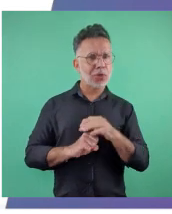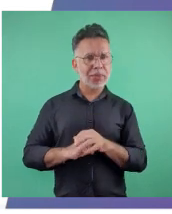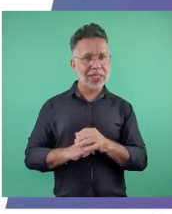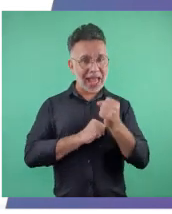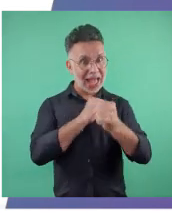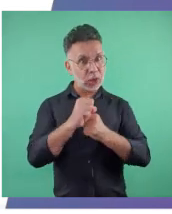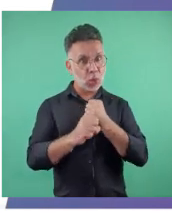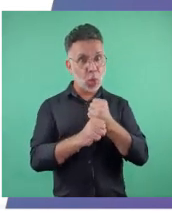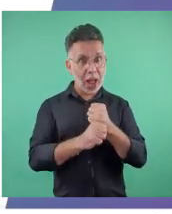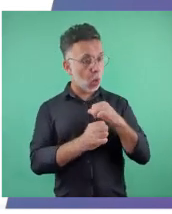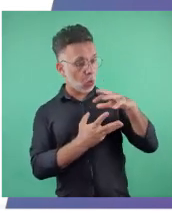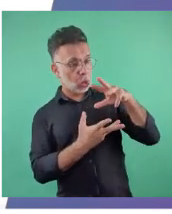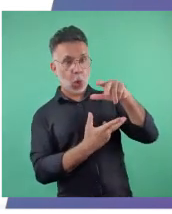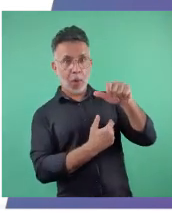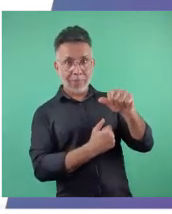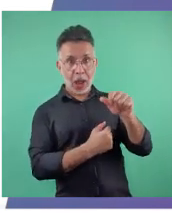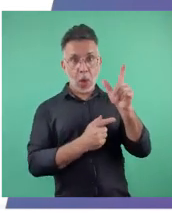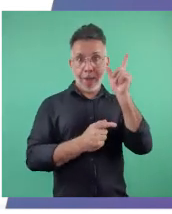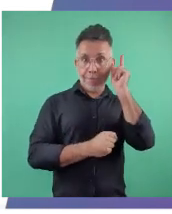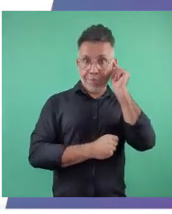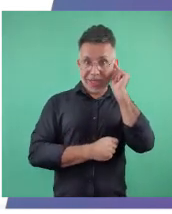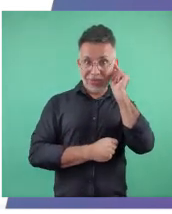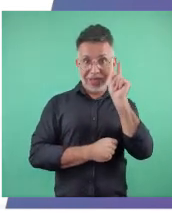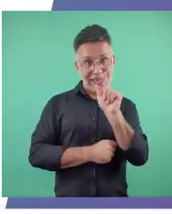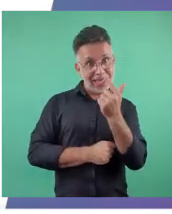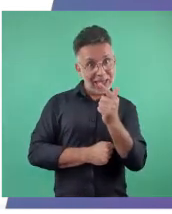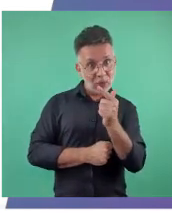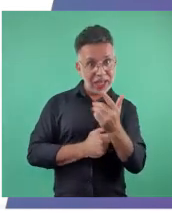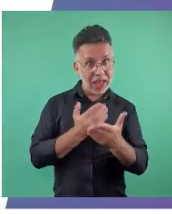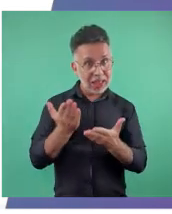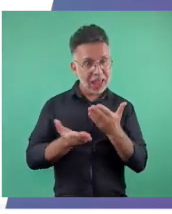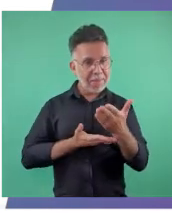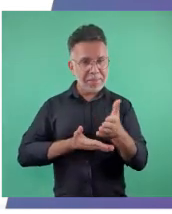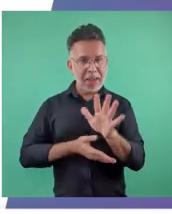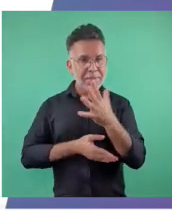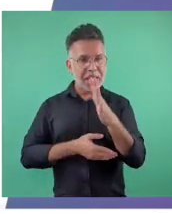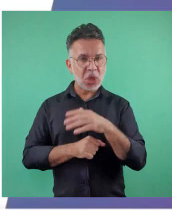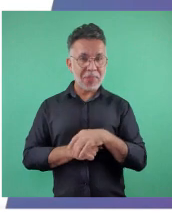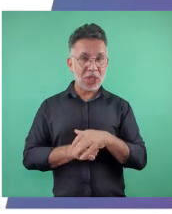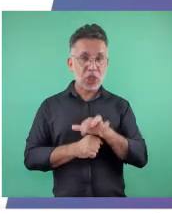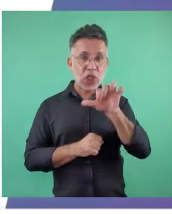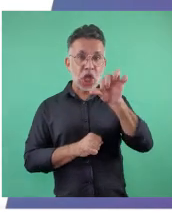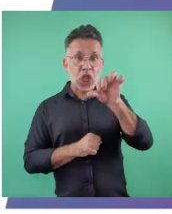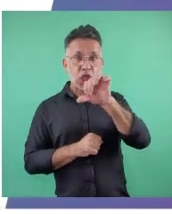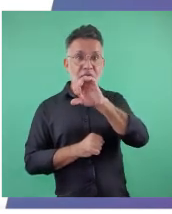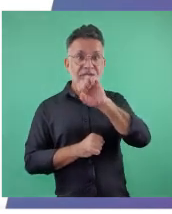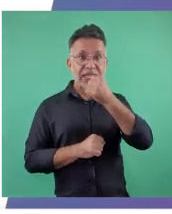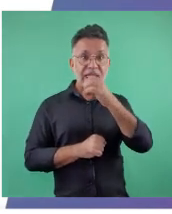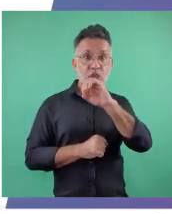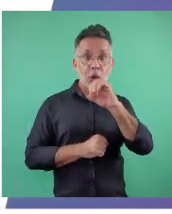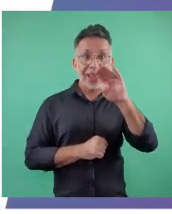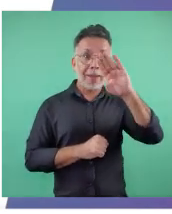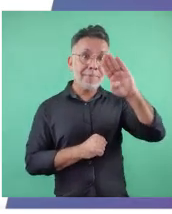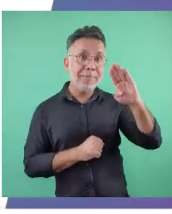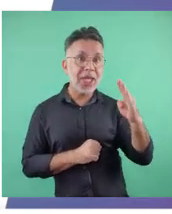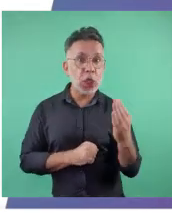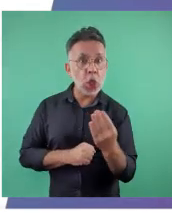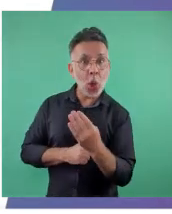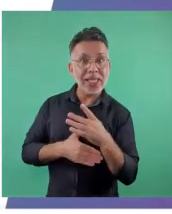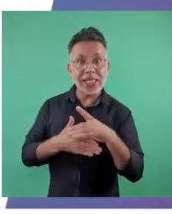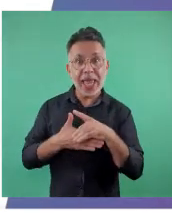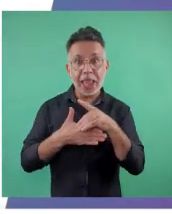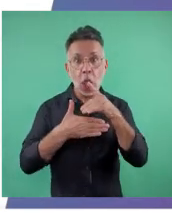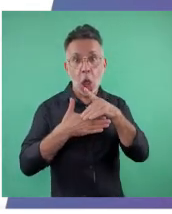não tratada está na casa dos 980 bilhões de dólares. Ou seja,